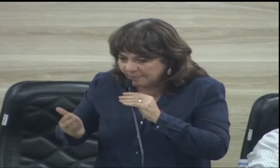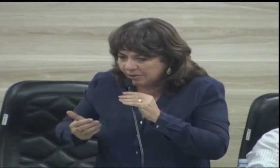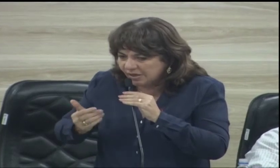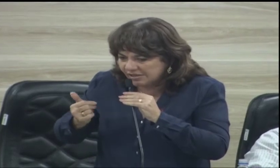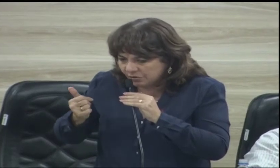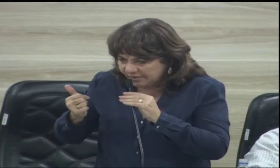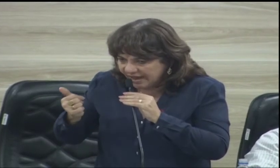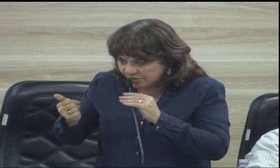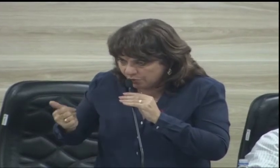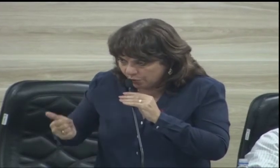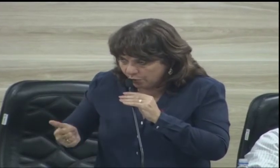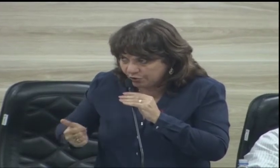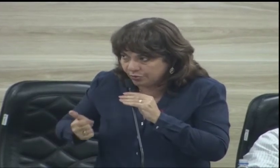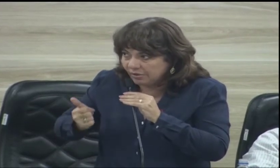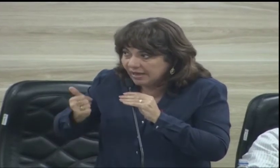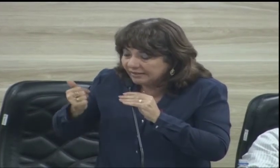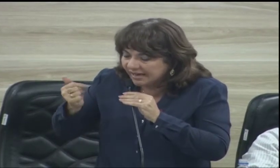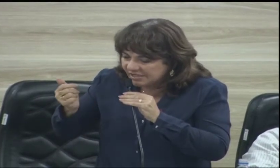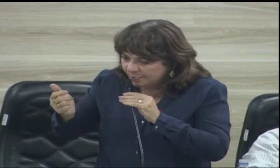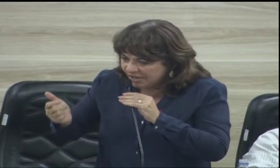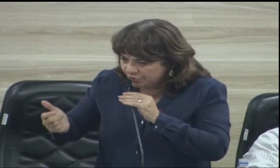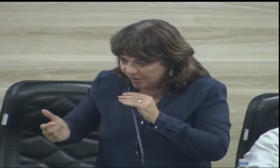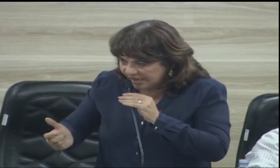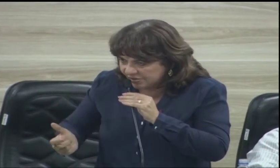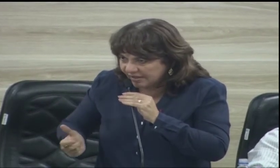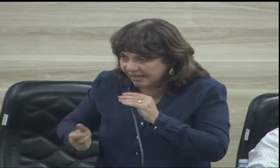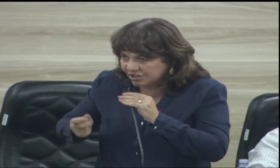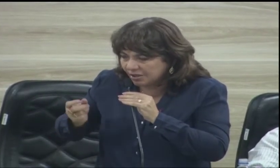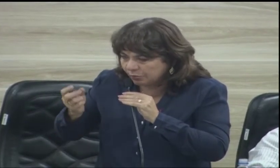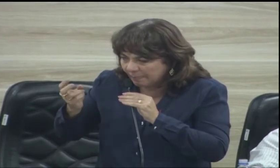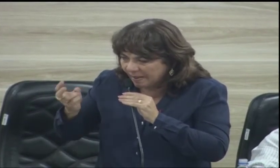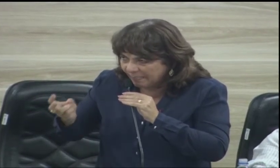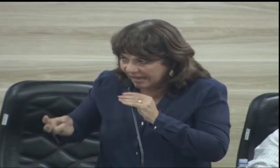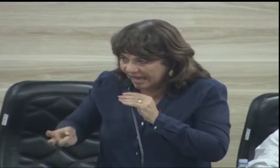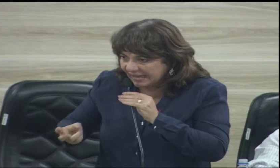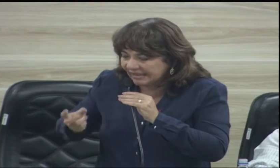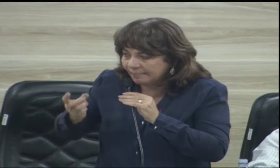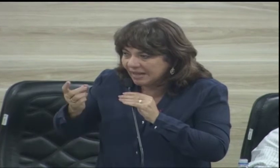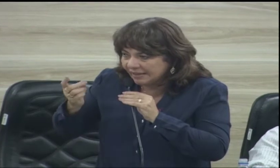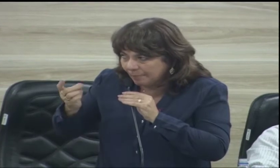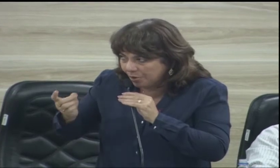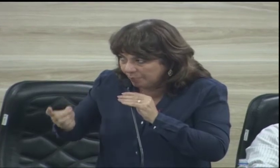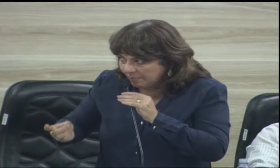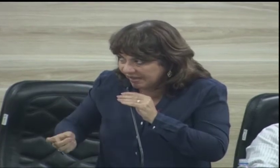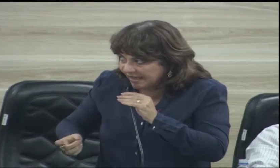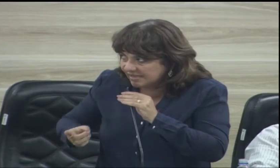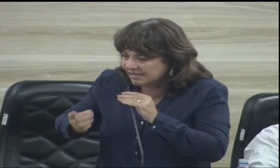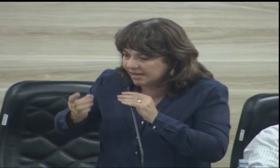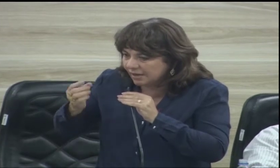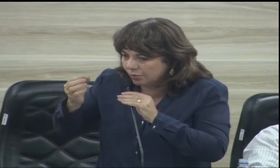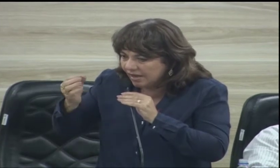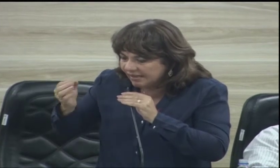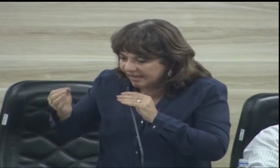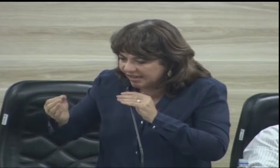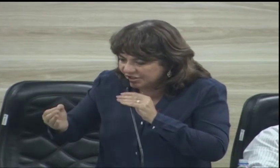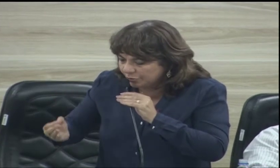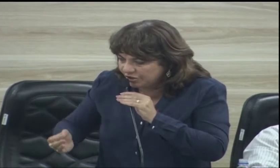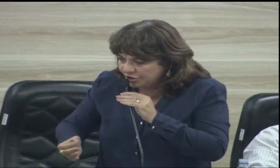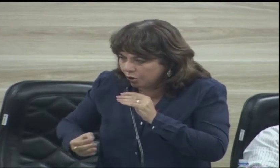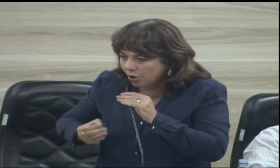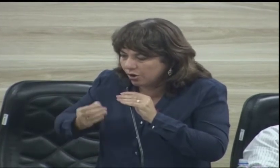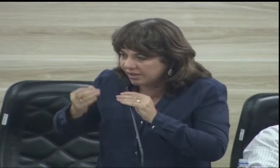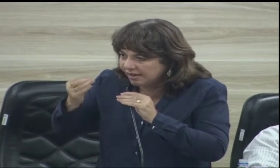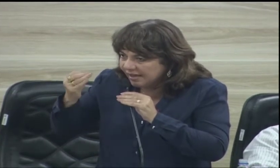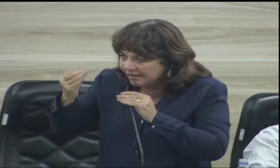gente sabendo que isso traz um custo, traz prejuízo na questão da papelada, da própria medicação, da questão